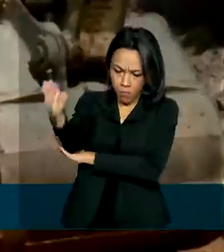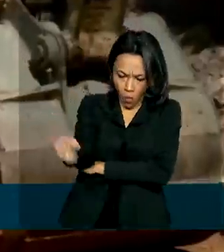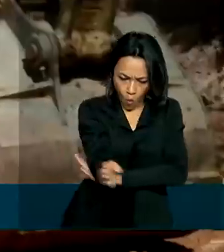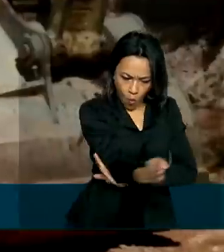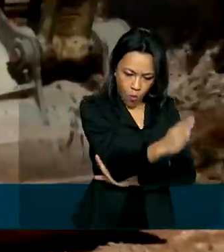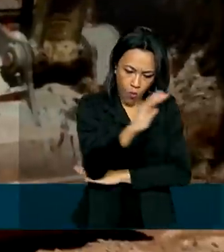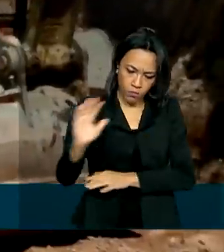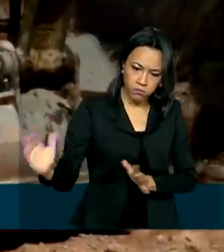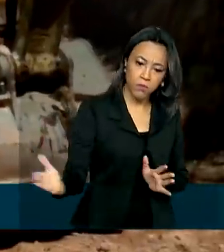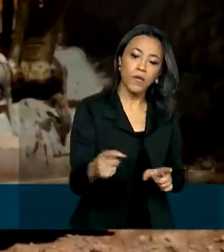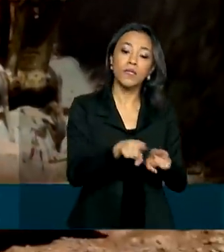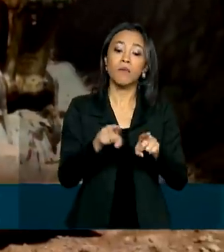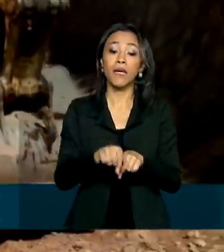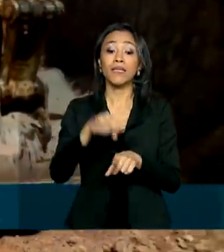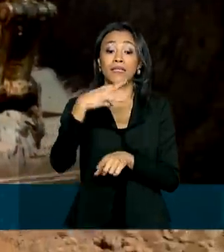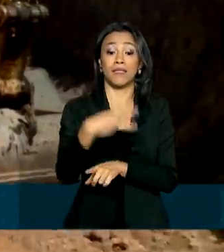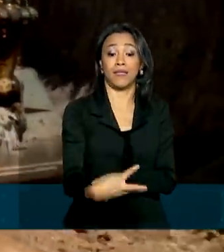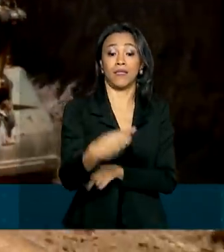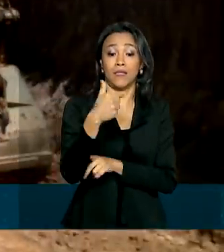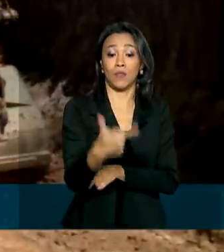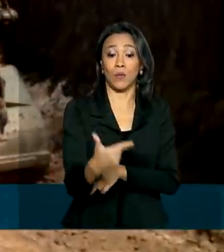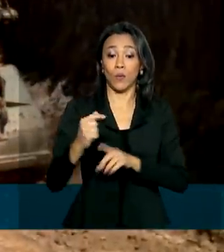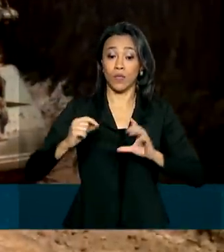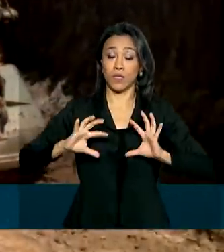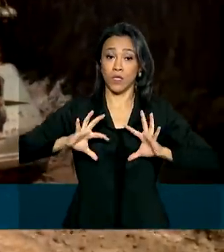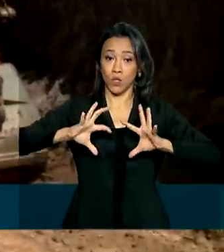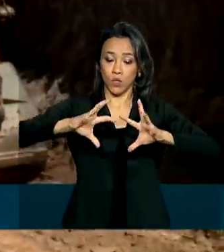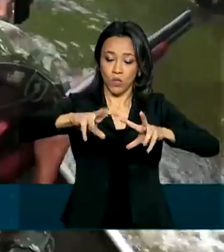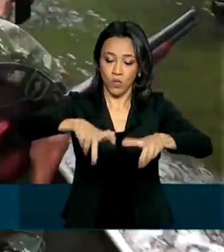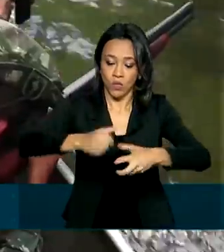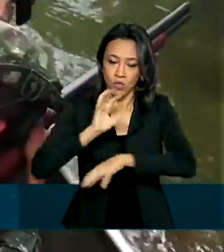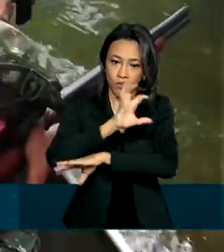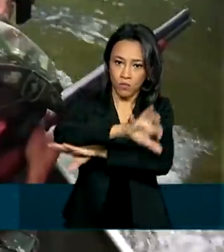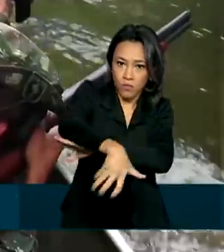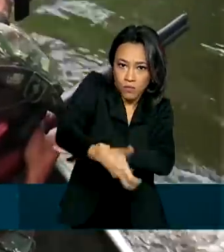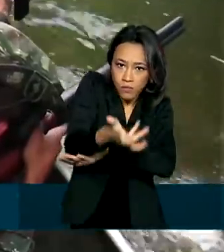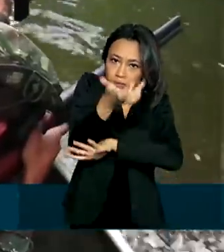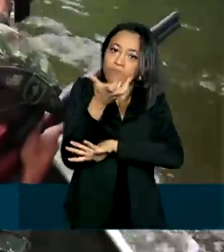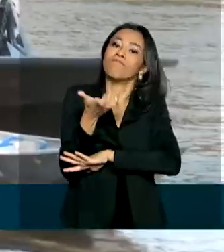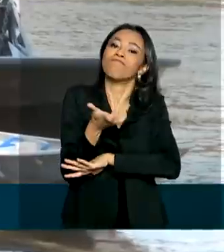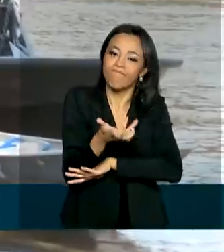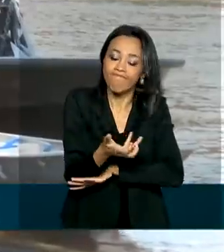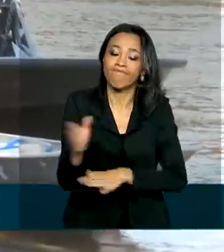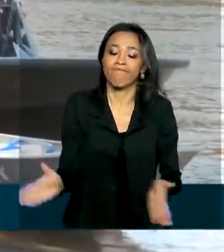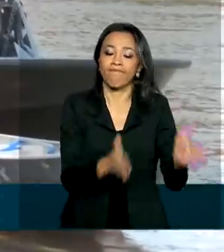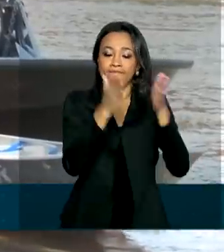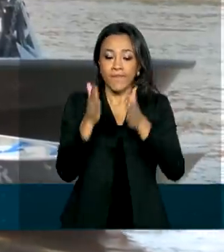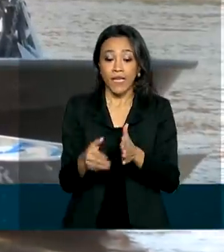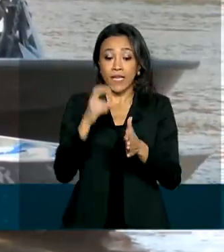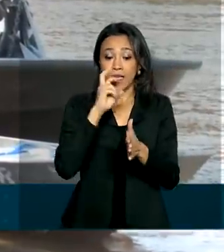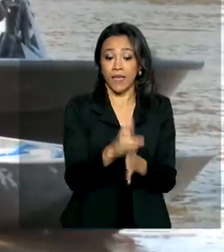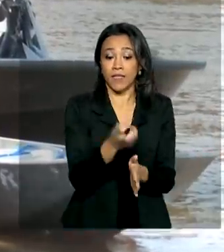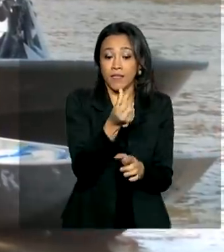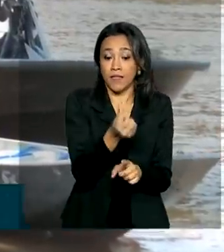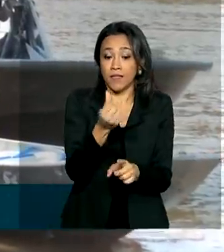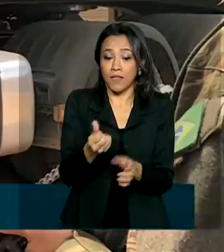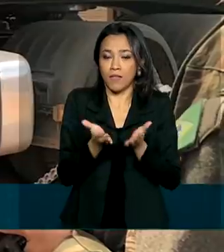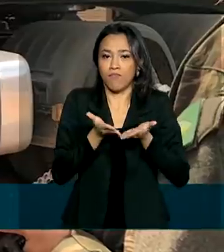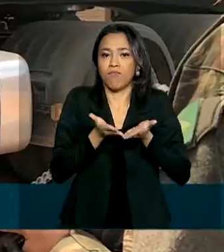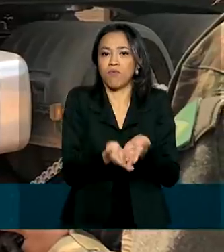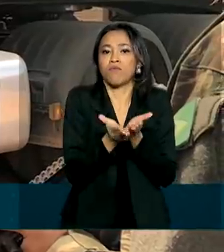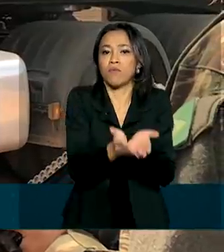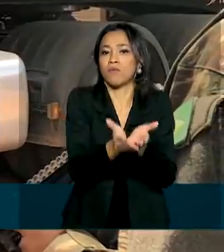e 32 máquinas pesadas, como tratores e escavadeiras. Também foram fiscalizadas 566 embarcações